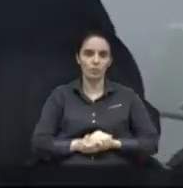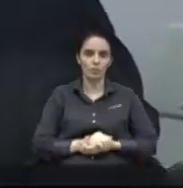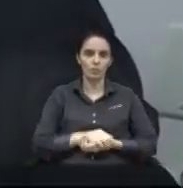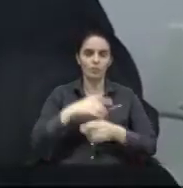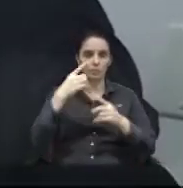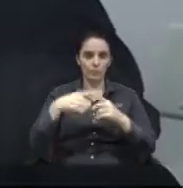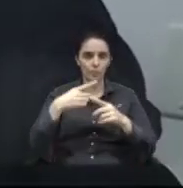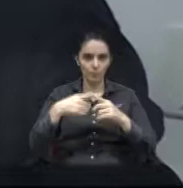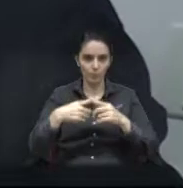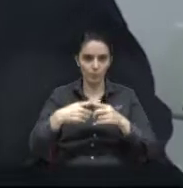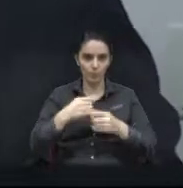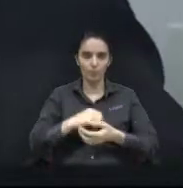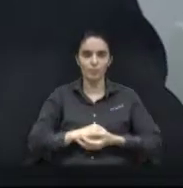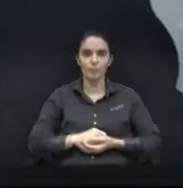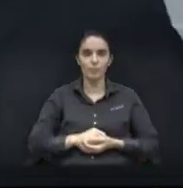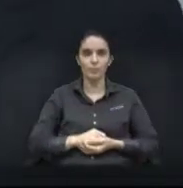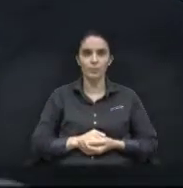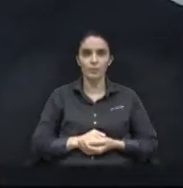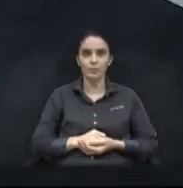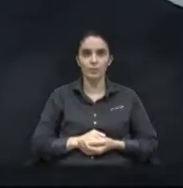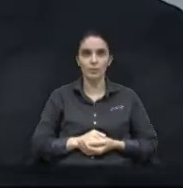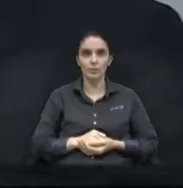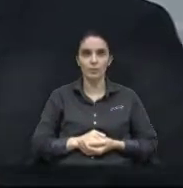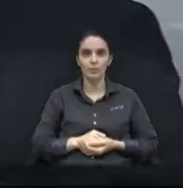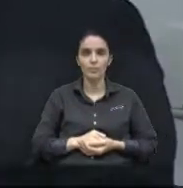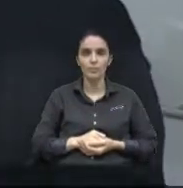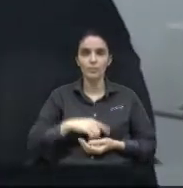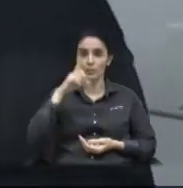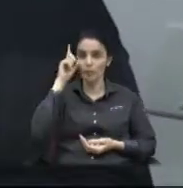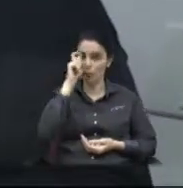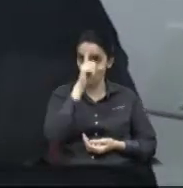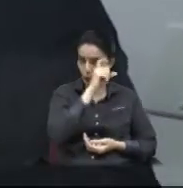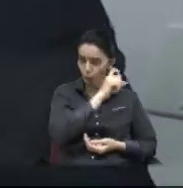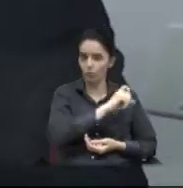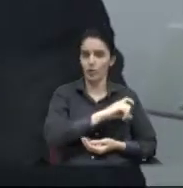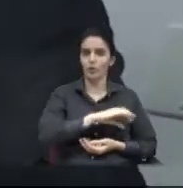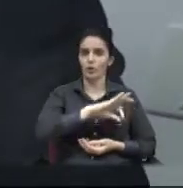hoje a polícia